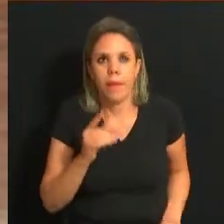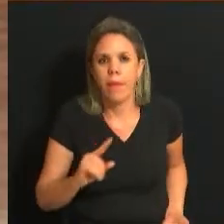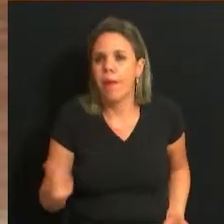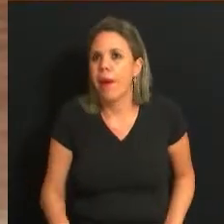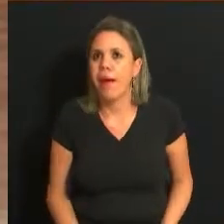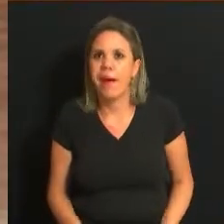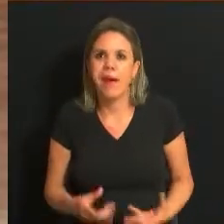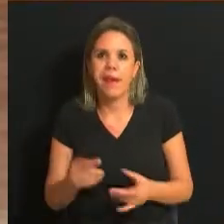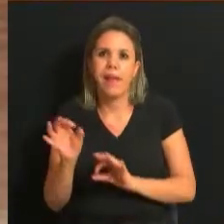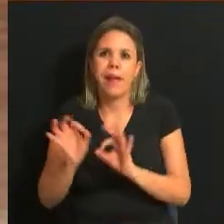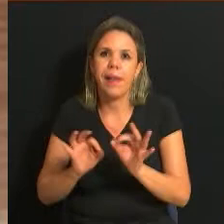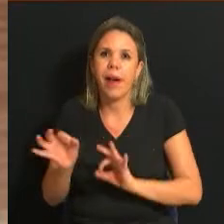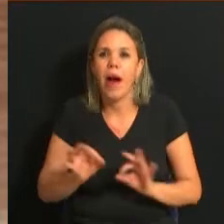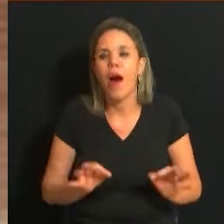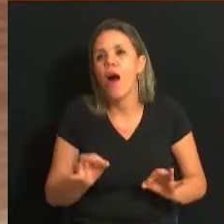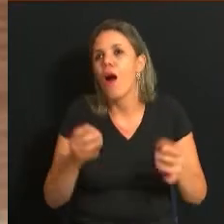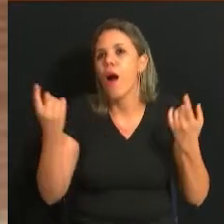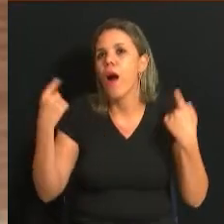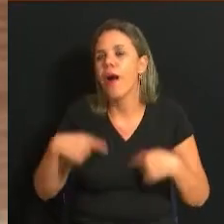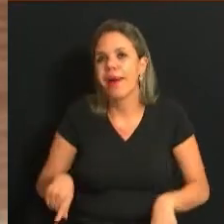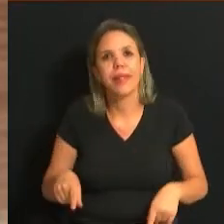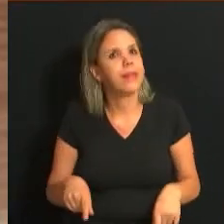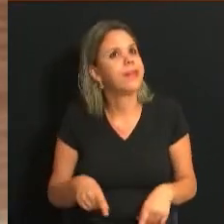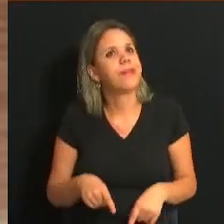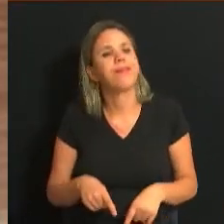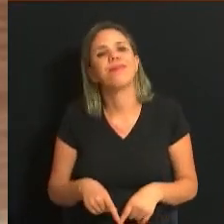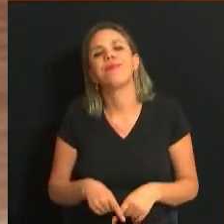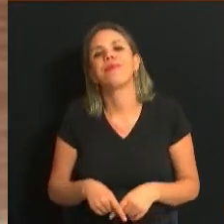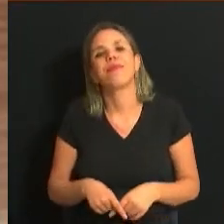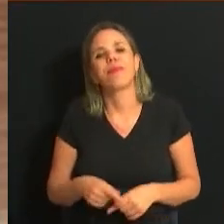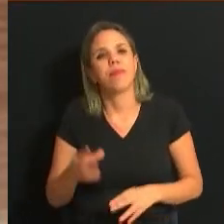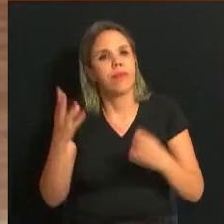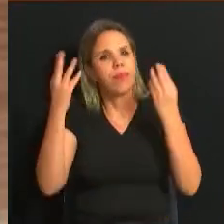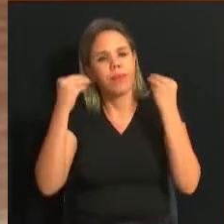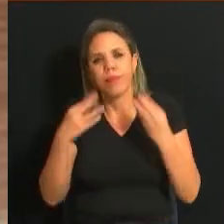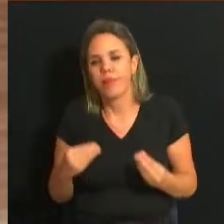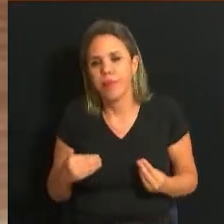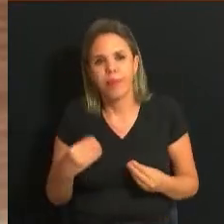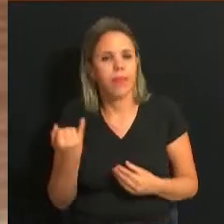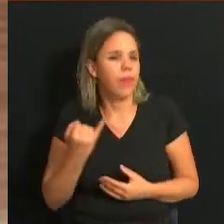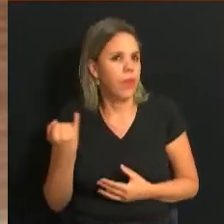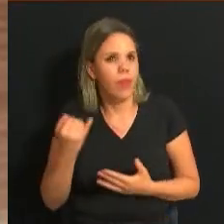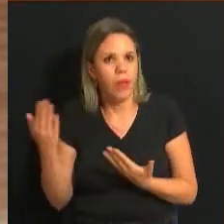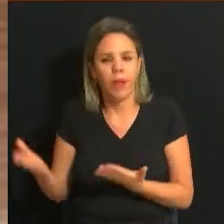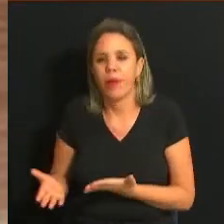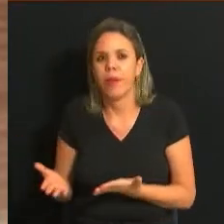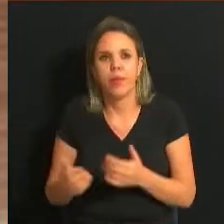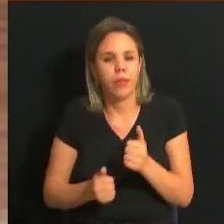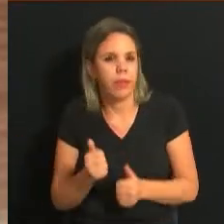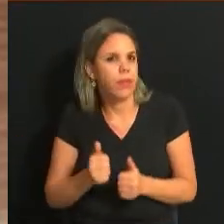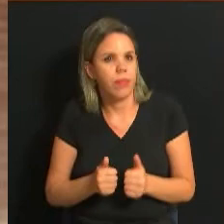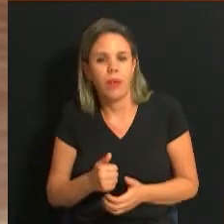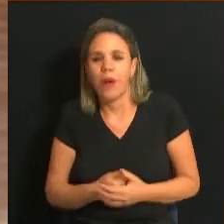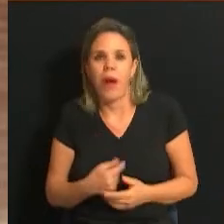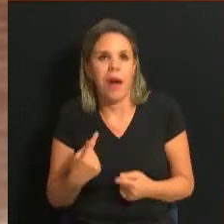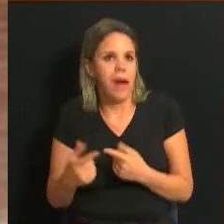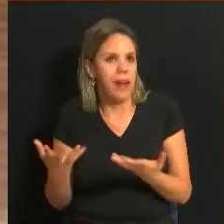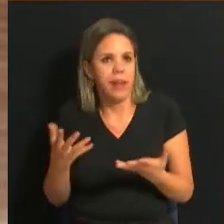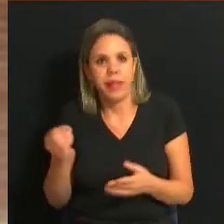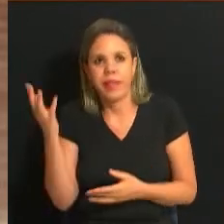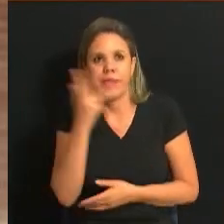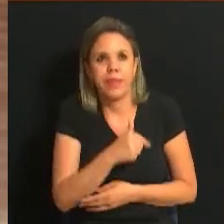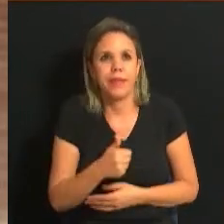Muita preparação física, bateria de exames, mas o Pulo Futsal quer fazer bonito. Até porque, olha só,